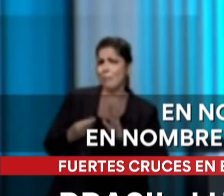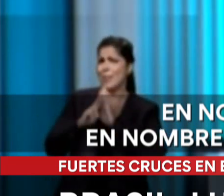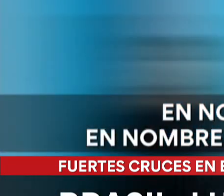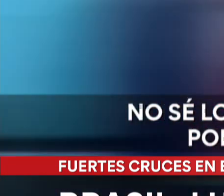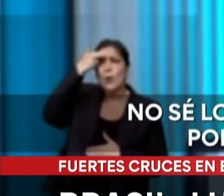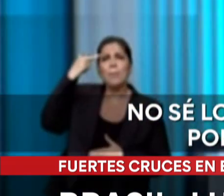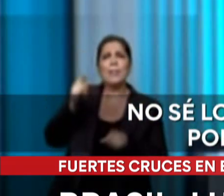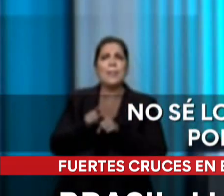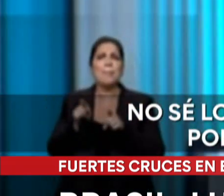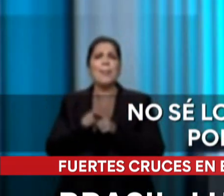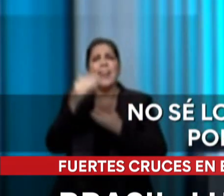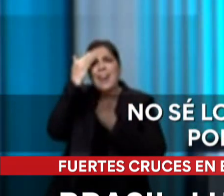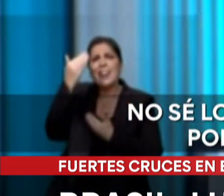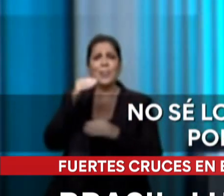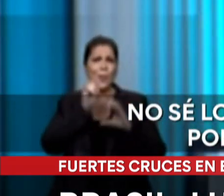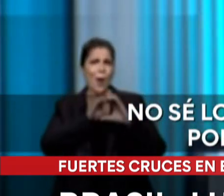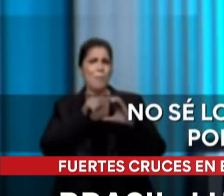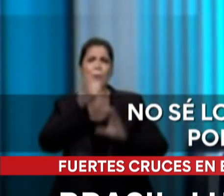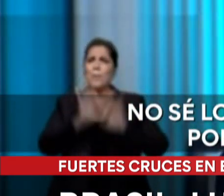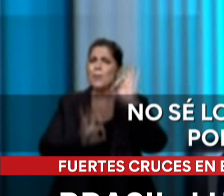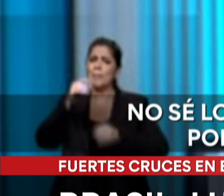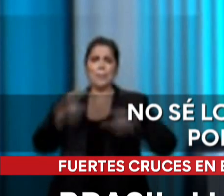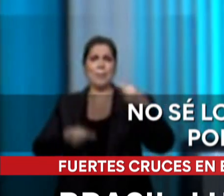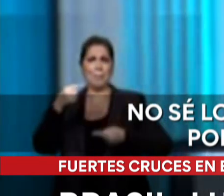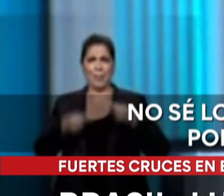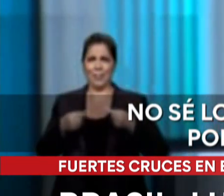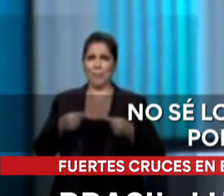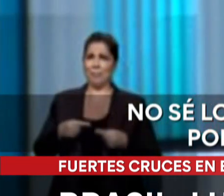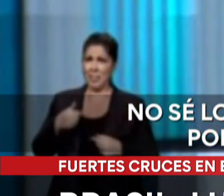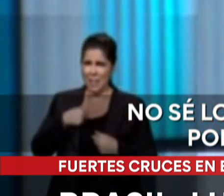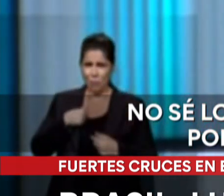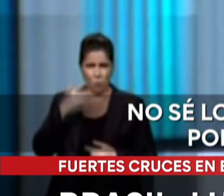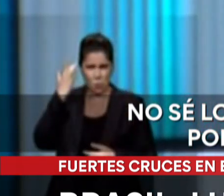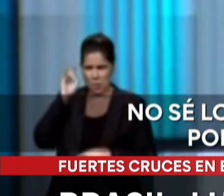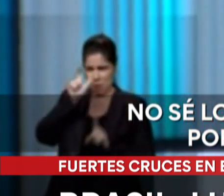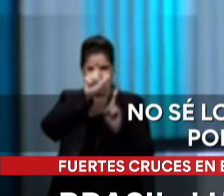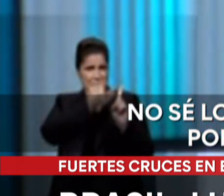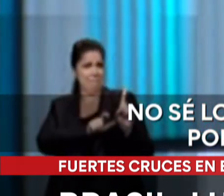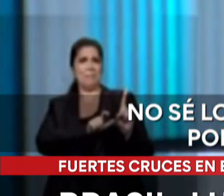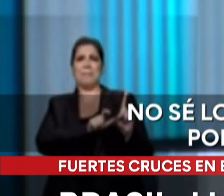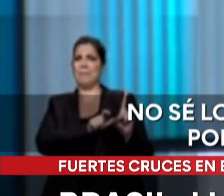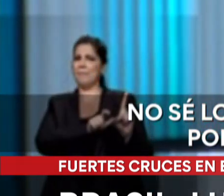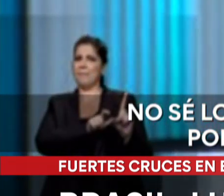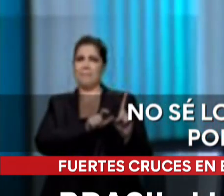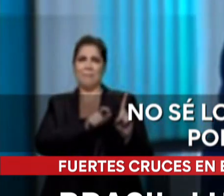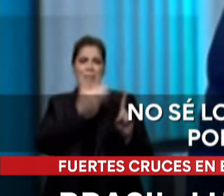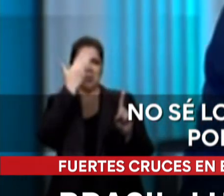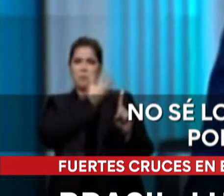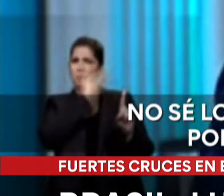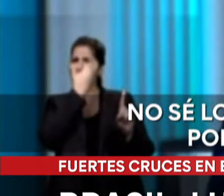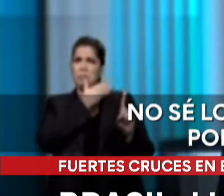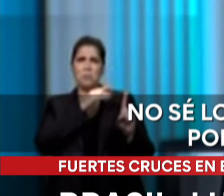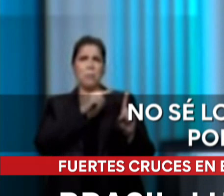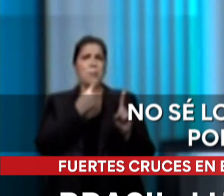liberdade. Eu não sei o que o nosso adversário, o meu adversário está vendo, porque